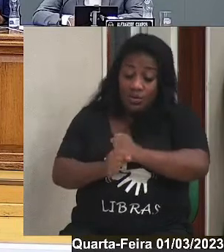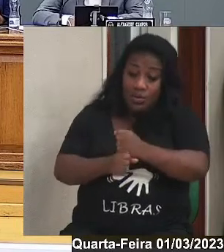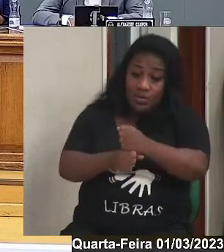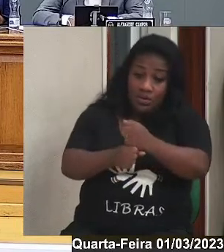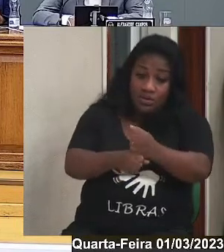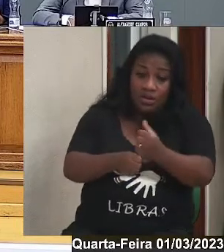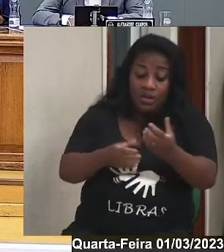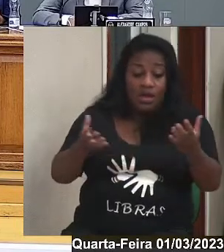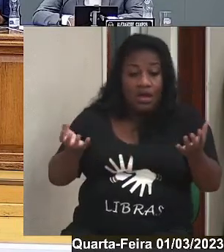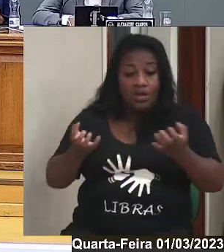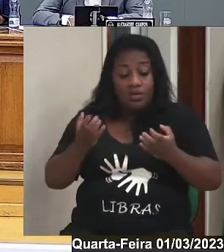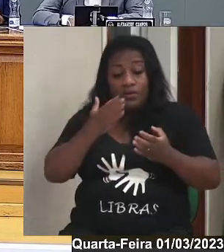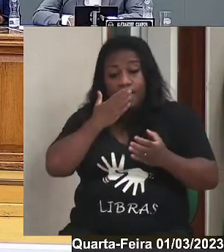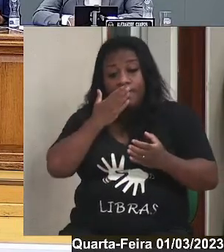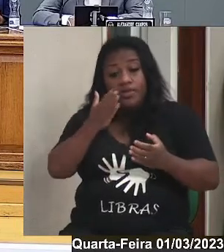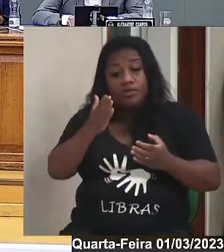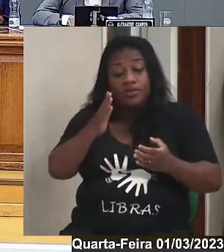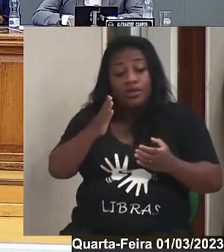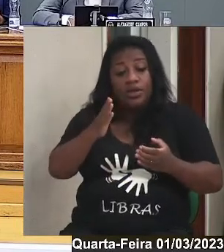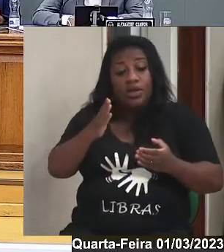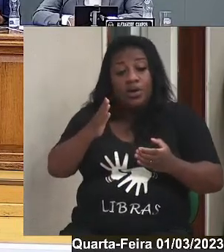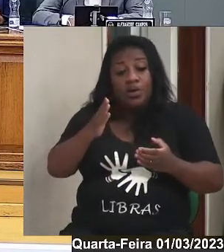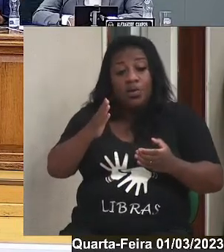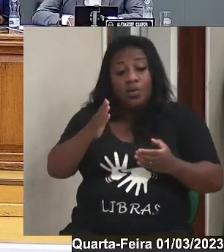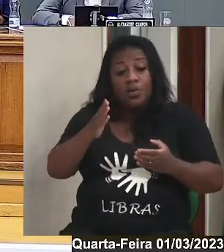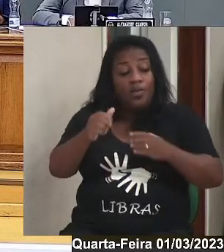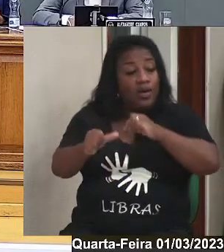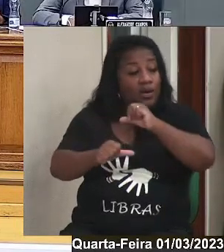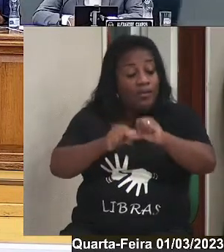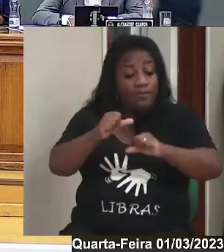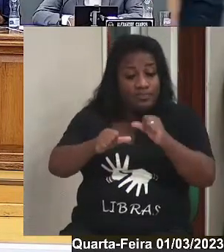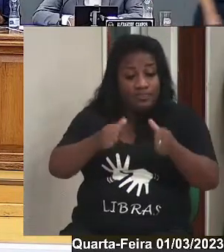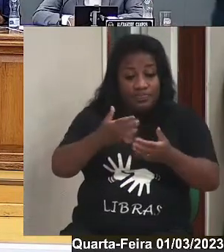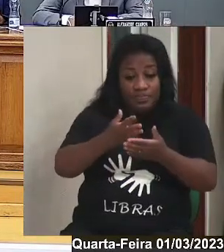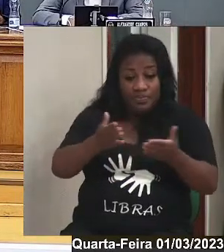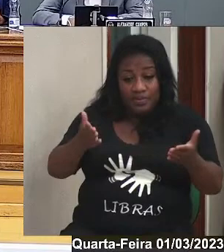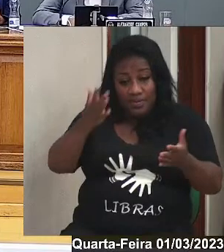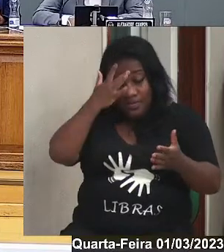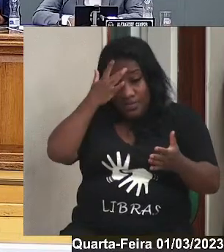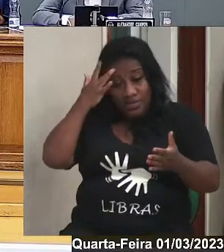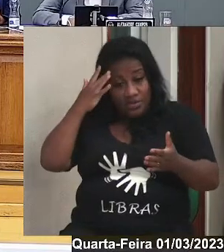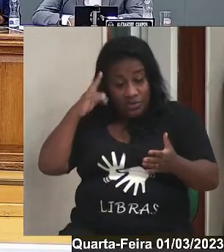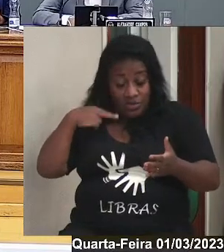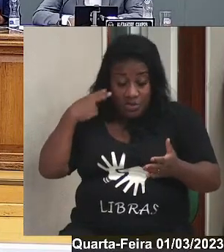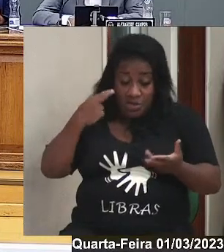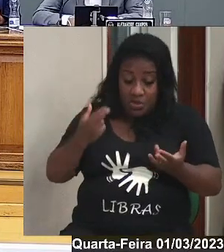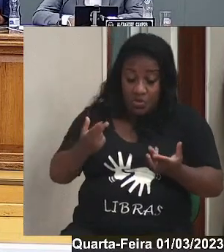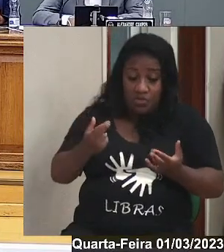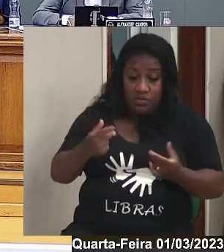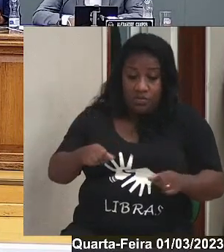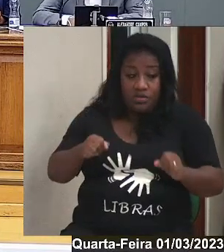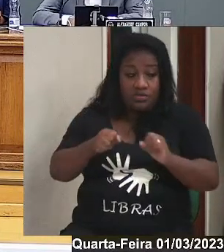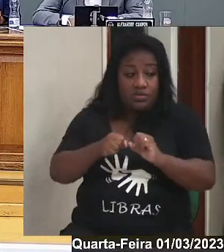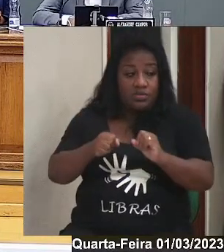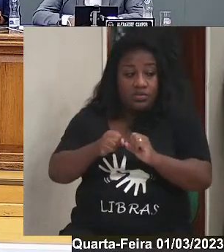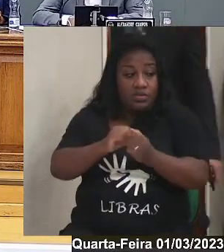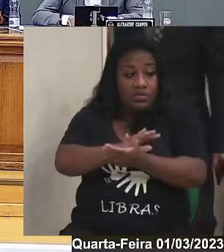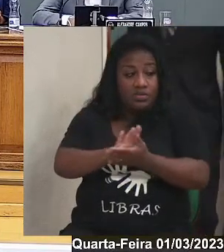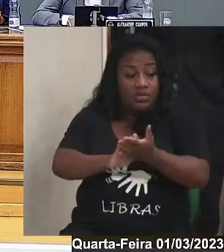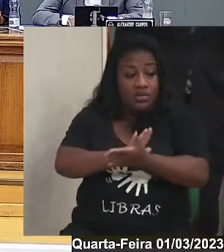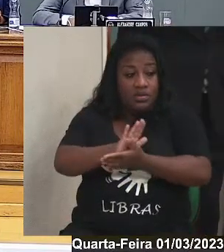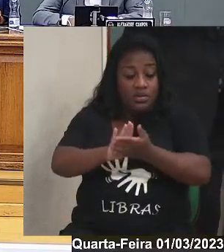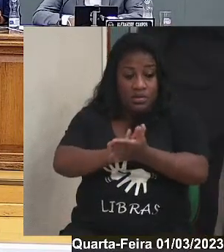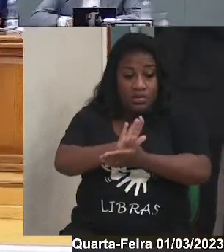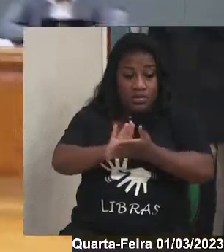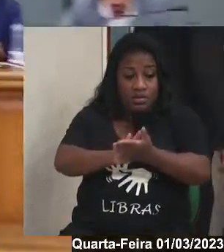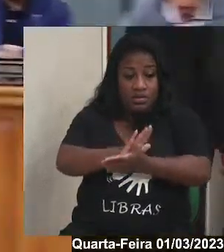todo. Agora, eu faço outra proposta, uma reciclagem de vereador desinformado, de vereador ocioso e de vereador que não trabalha. Então,